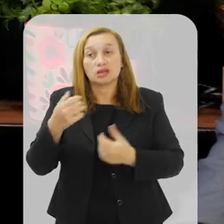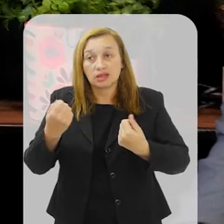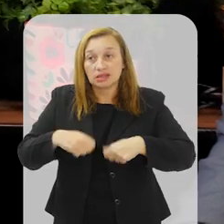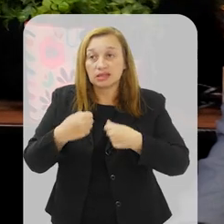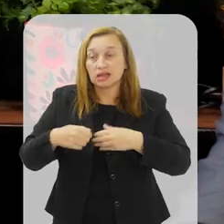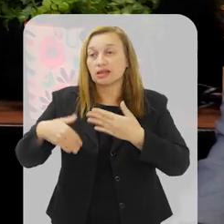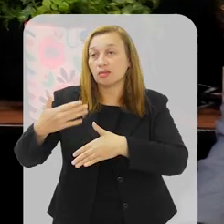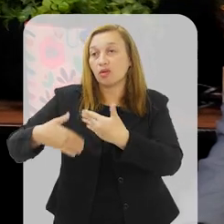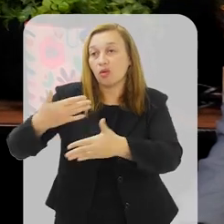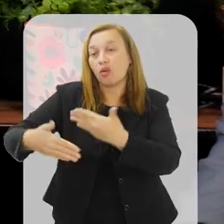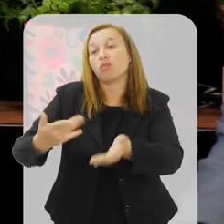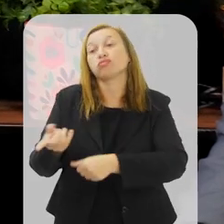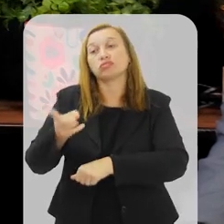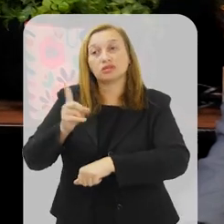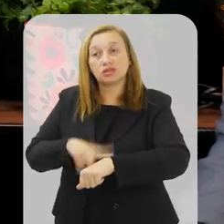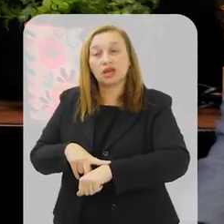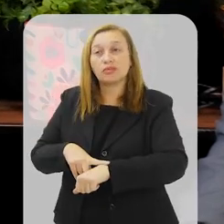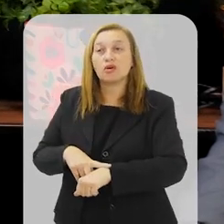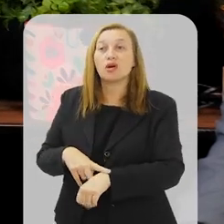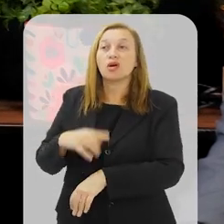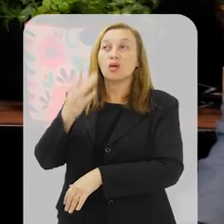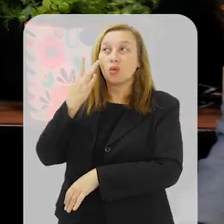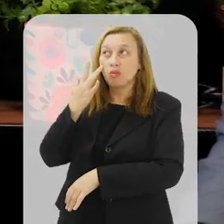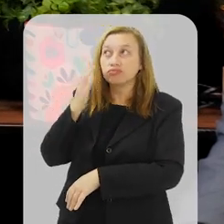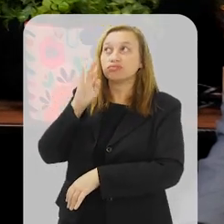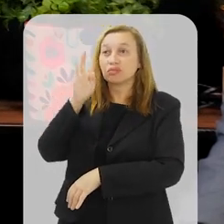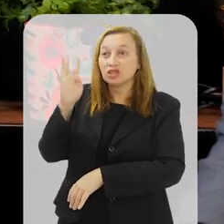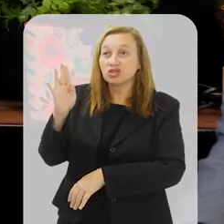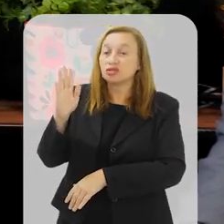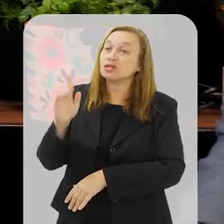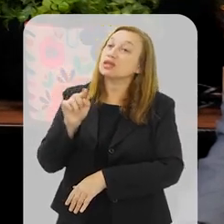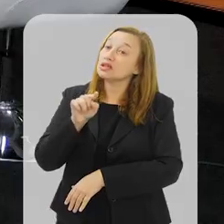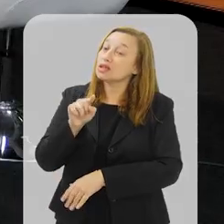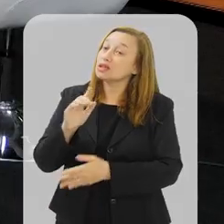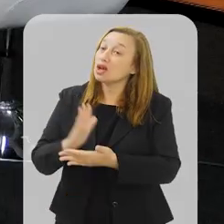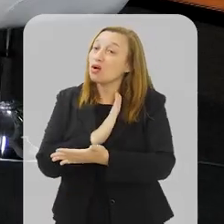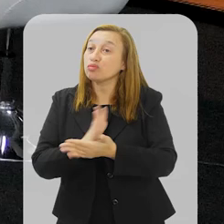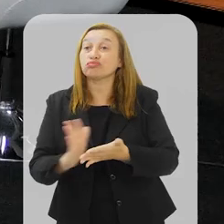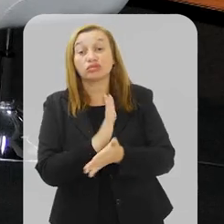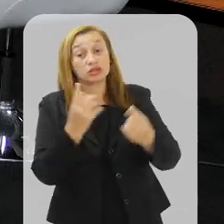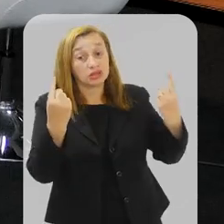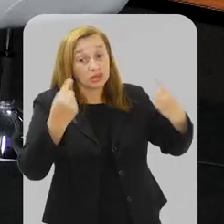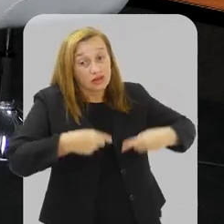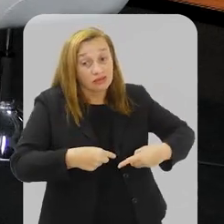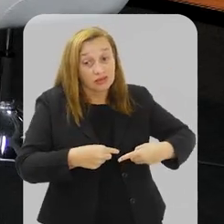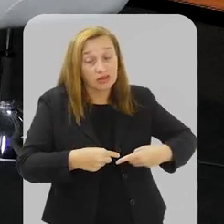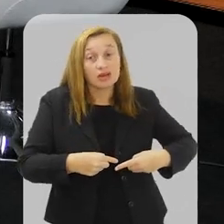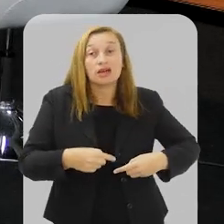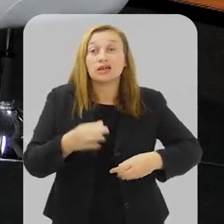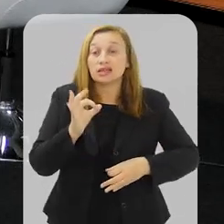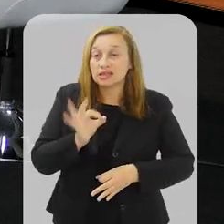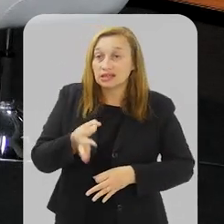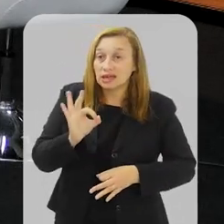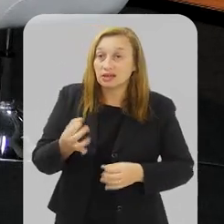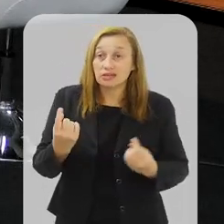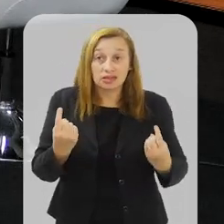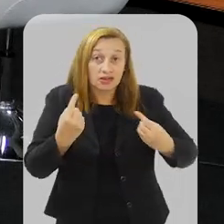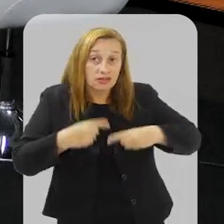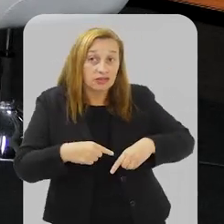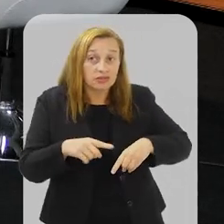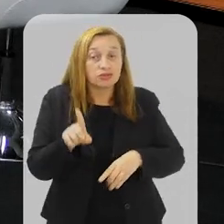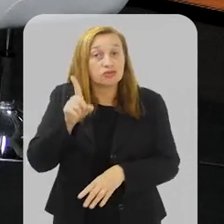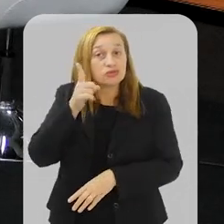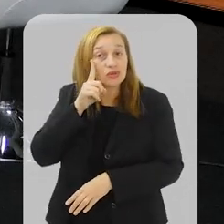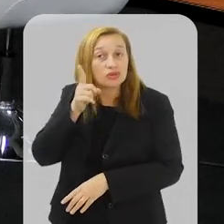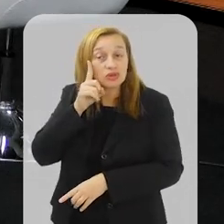necessárias ao longo do tempo né Salv engano Imagino que estes sejam alguns desafios né E claro desafios